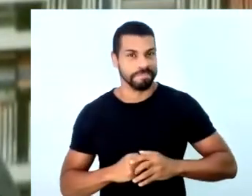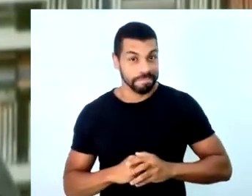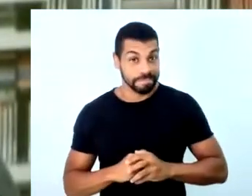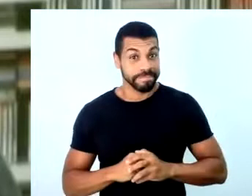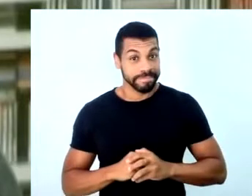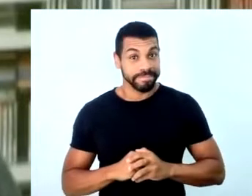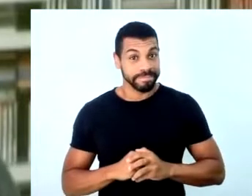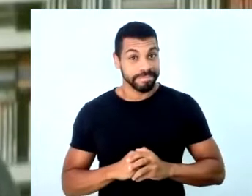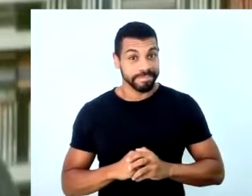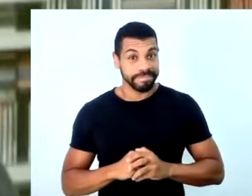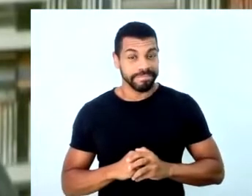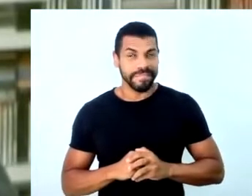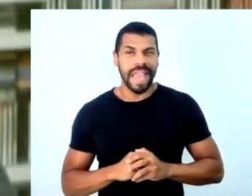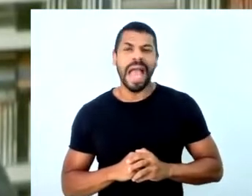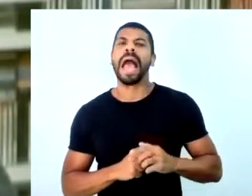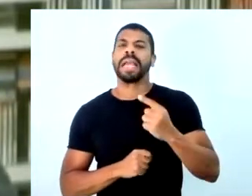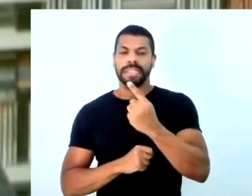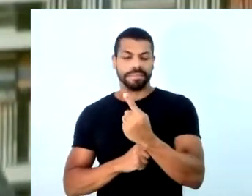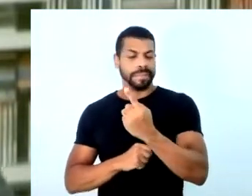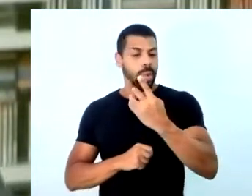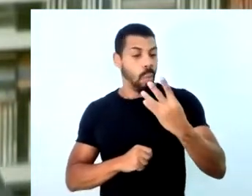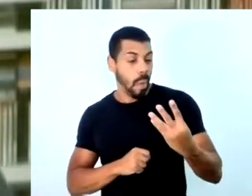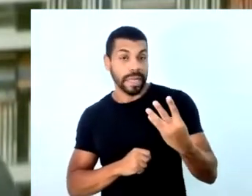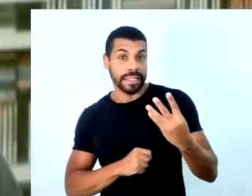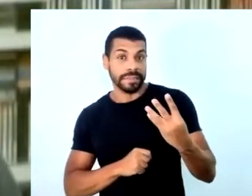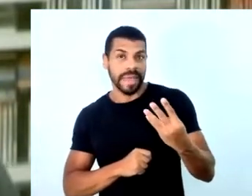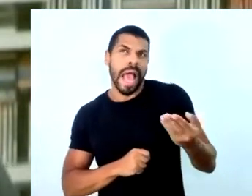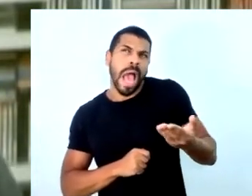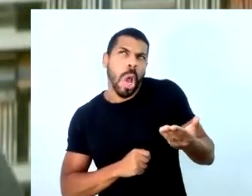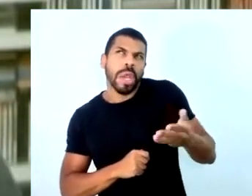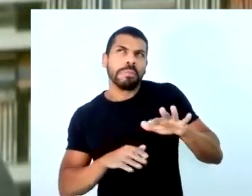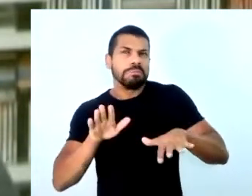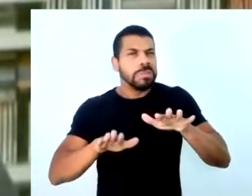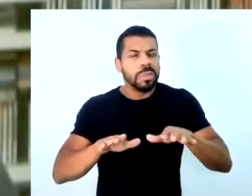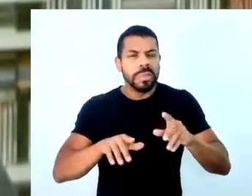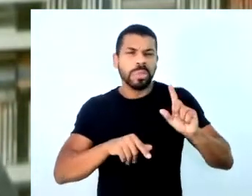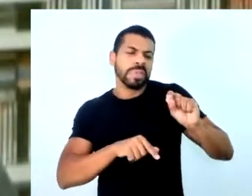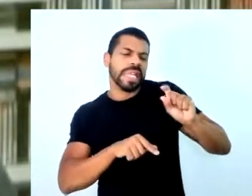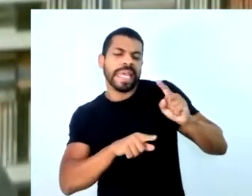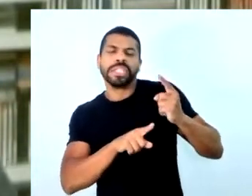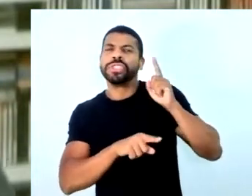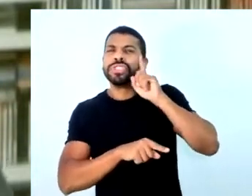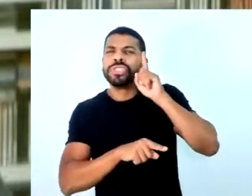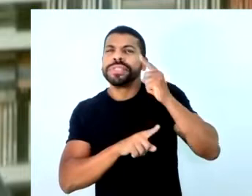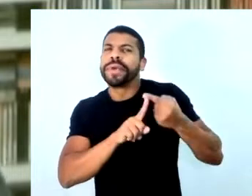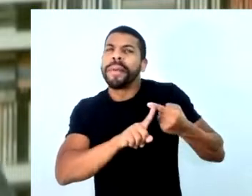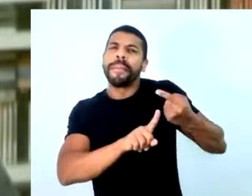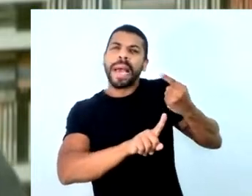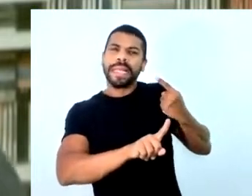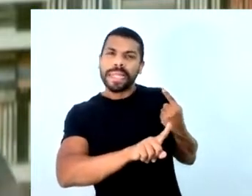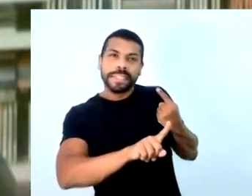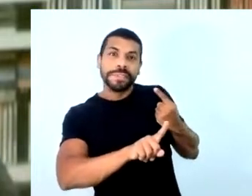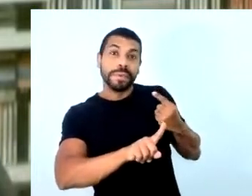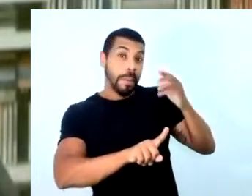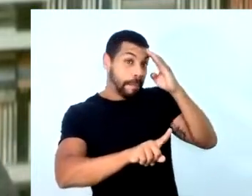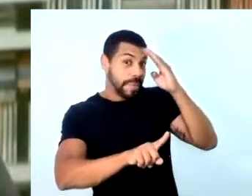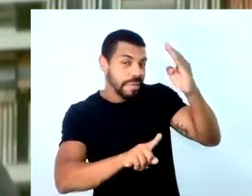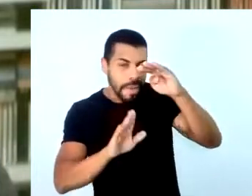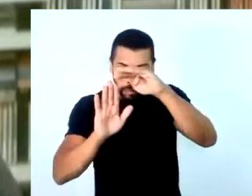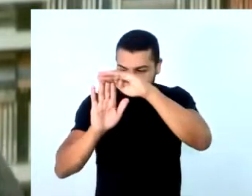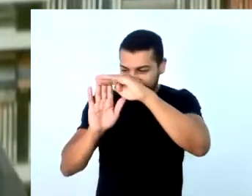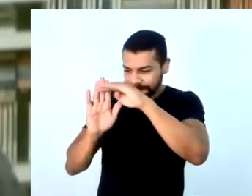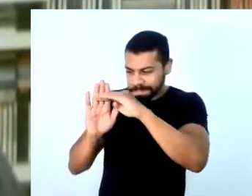gente teve a nossa 14ª edição, terminou agora faz uns 10 ou 15 dias o